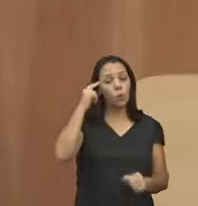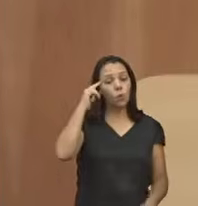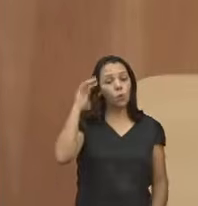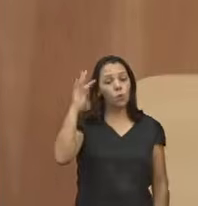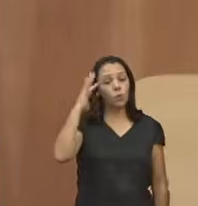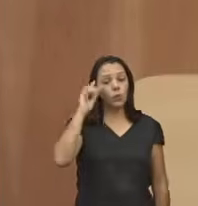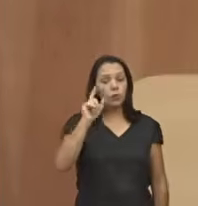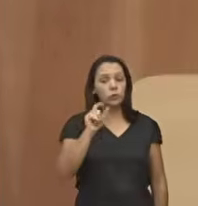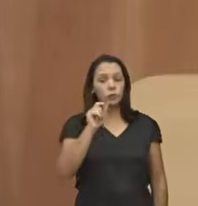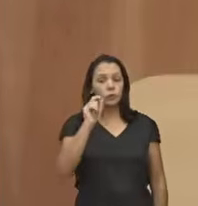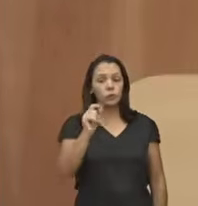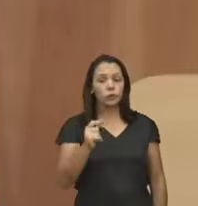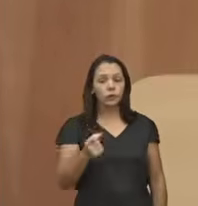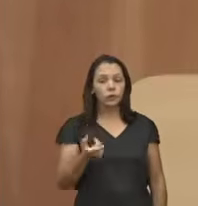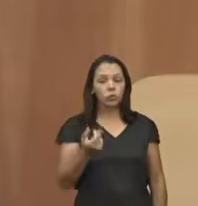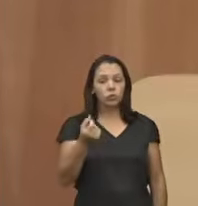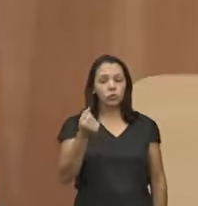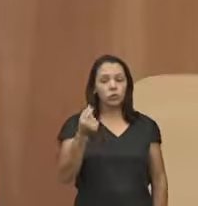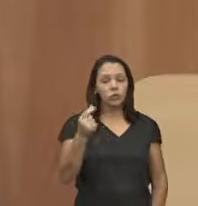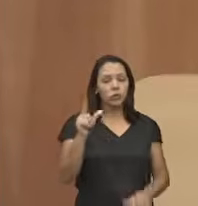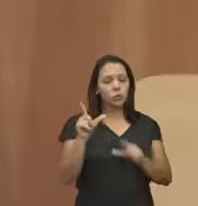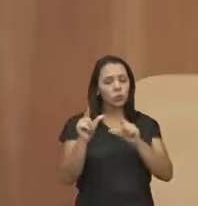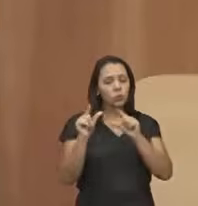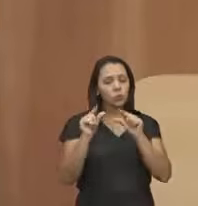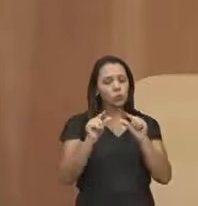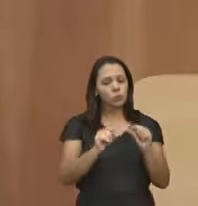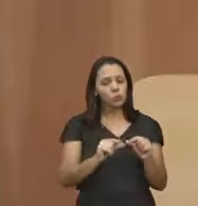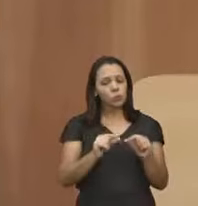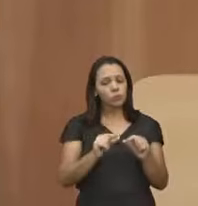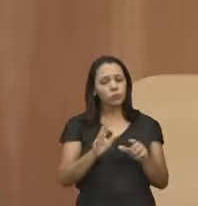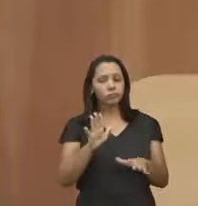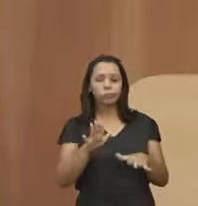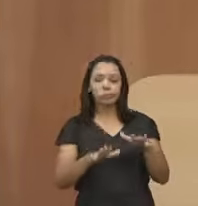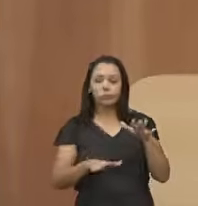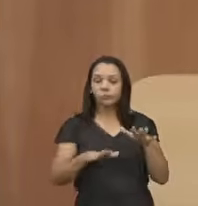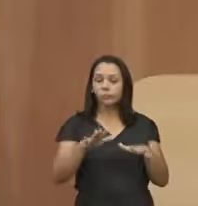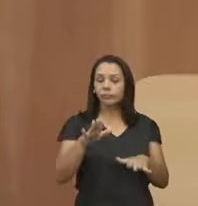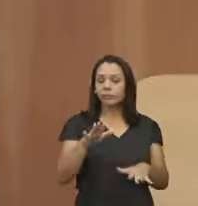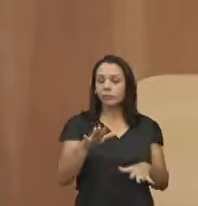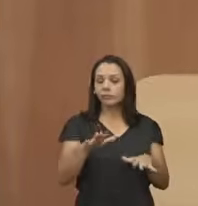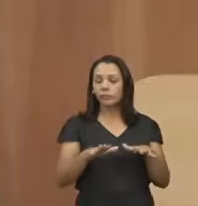a questão de economia talvez não seja